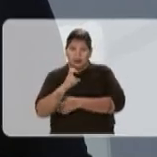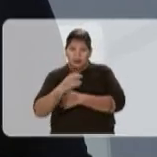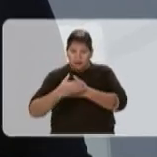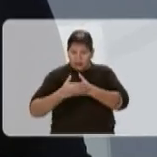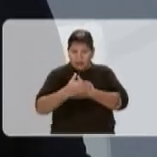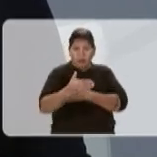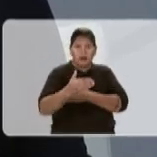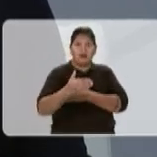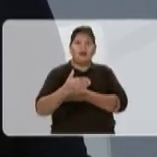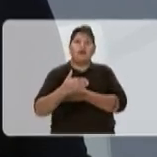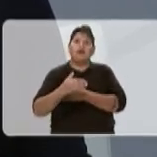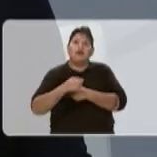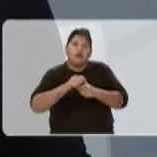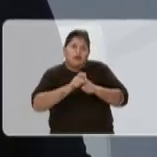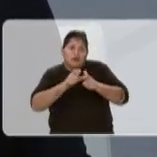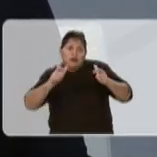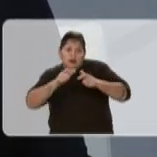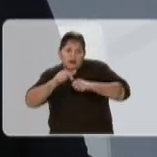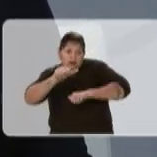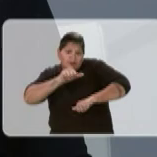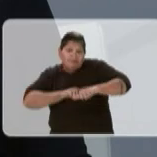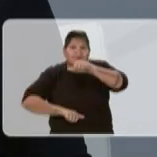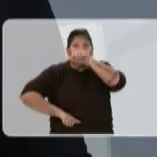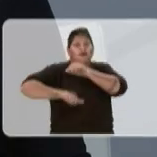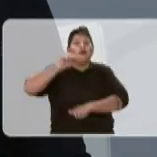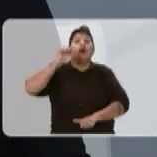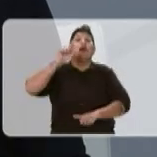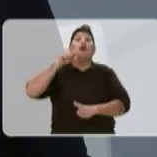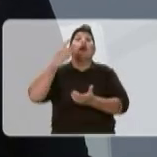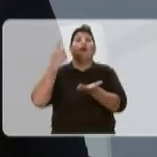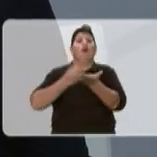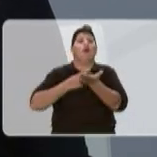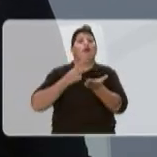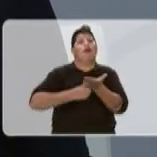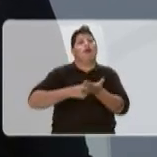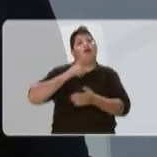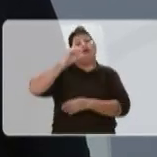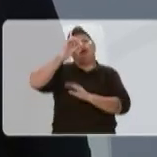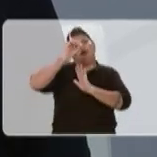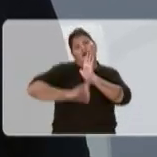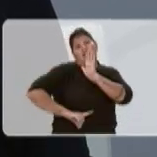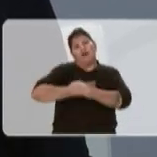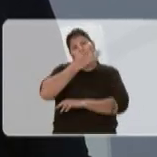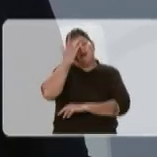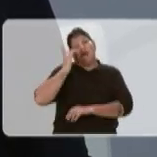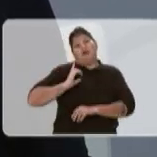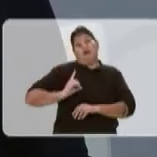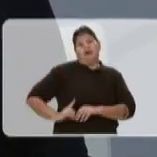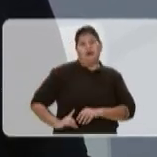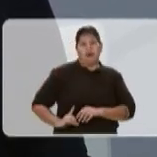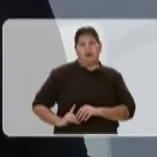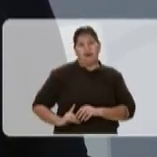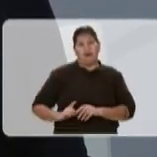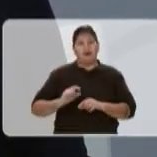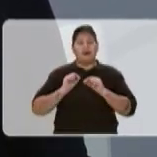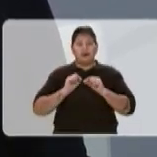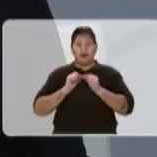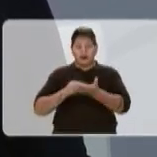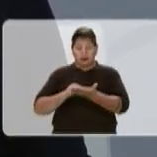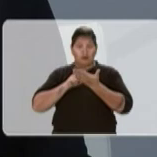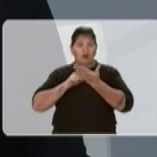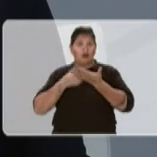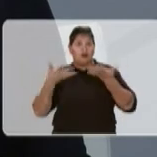e que partiu de uma grande revolução, que é a Convenção sobre os Direitos da Pessoa com